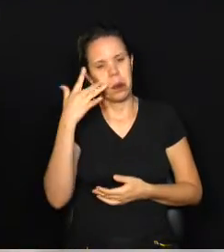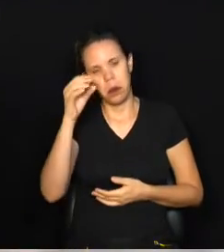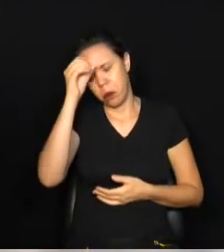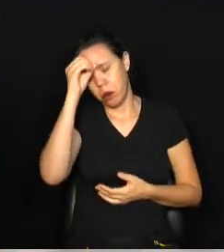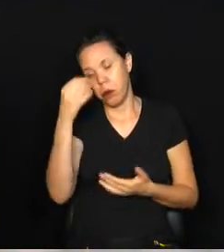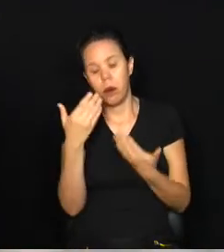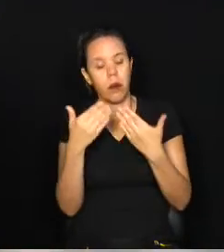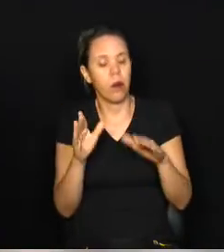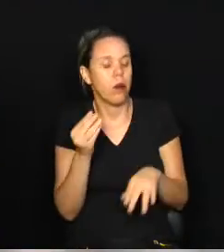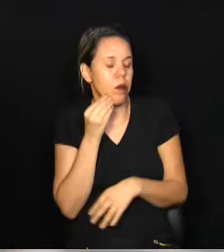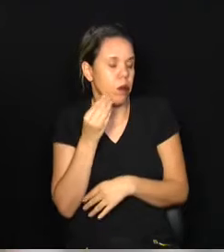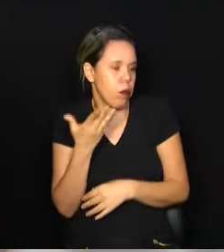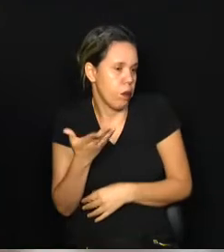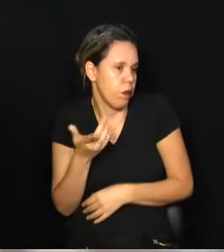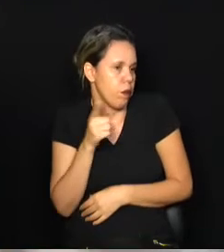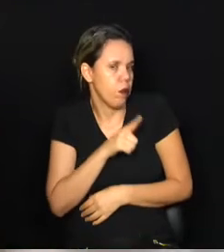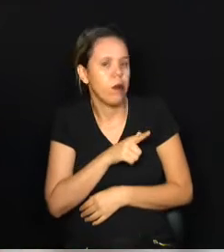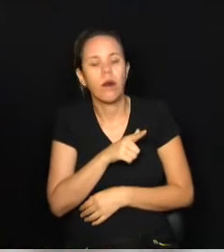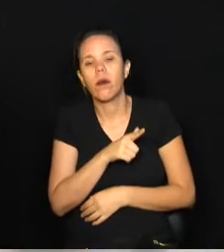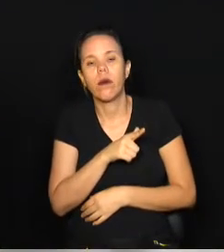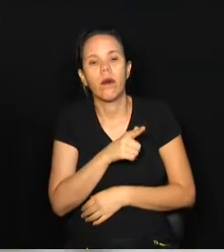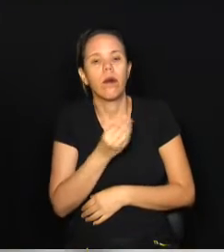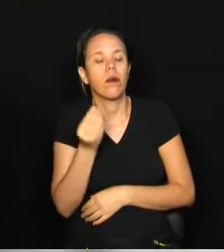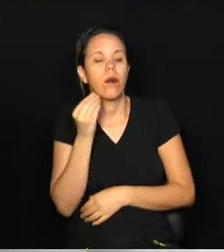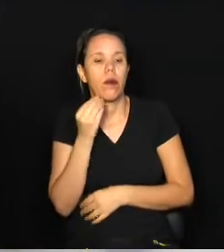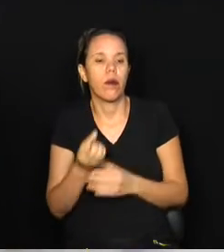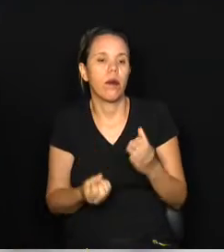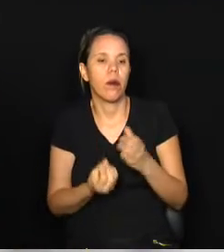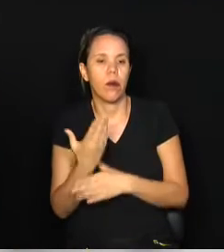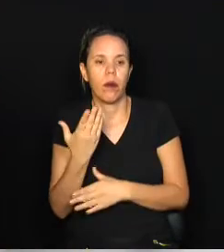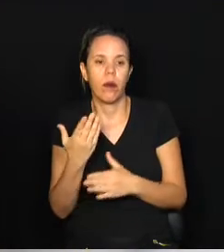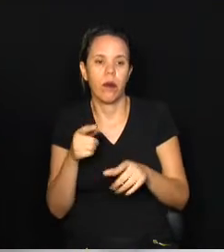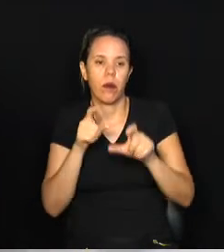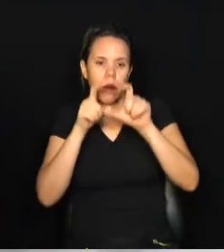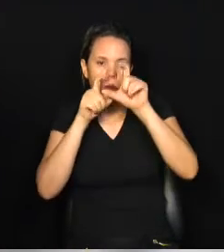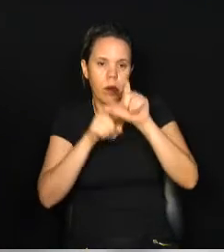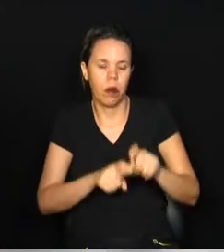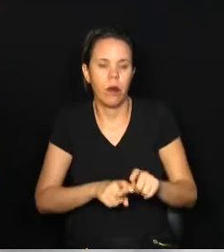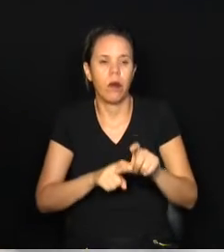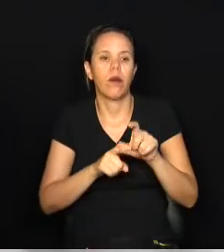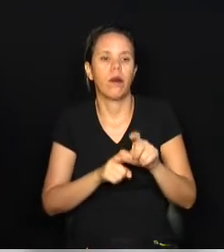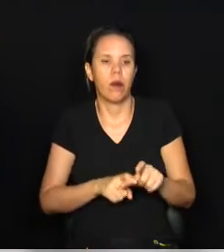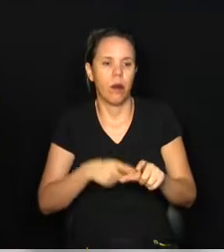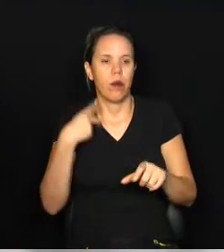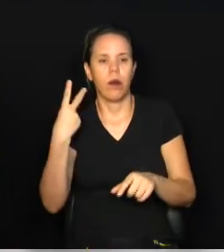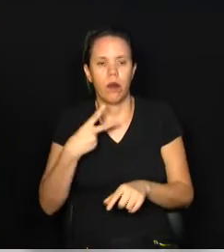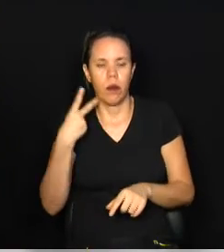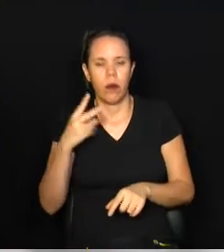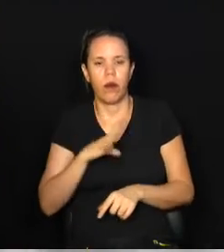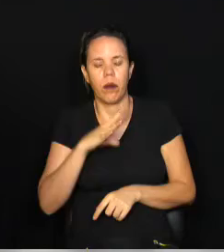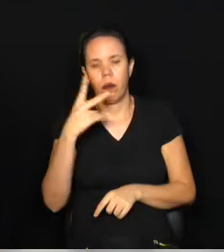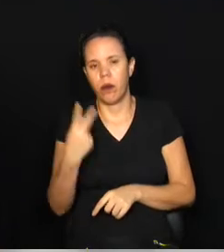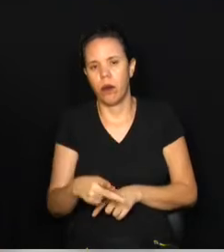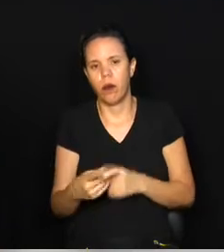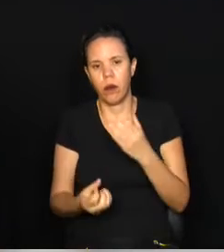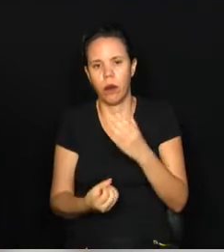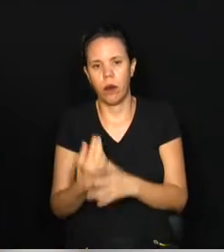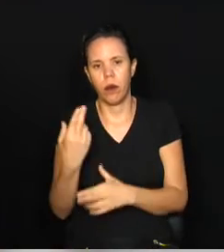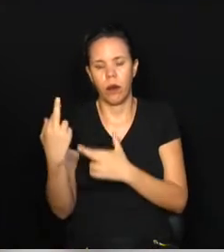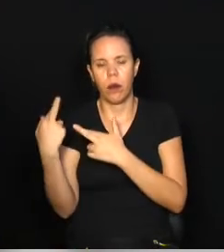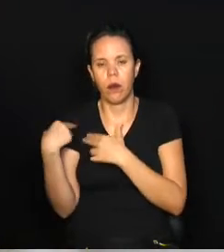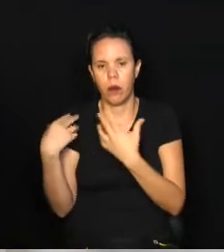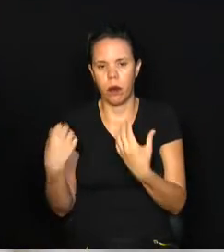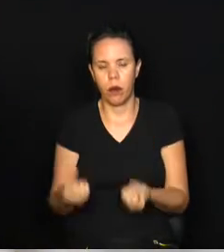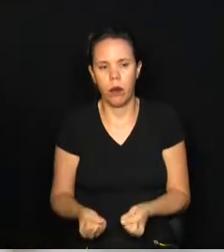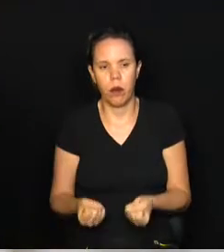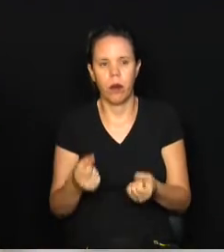abrir. E a porta a ser aberta, ela depende do gestor público, é o vereador da sua cidade que vai ser sensibilizado no